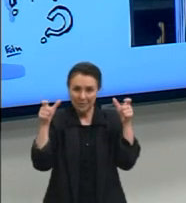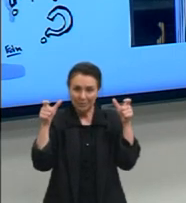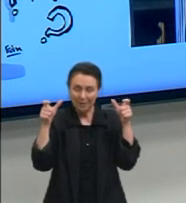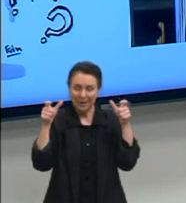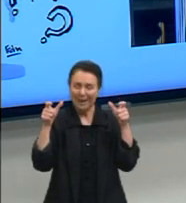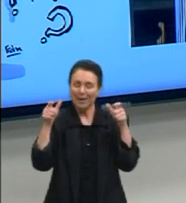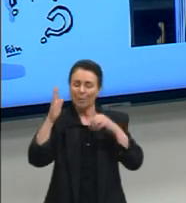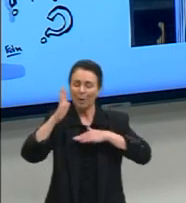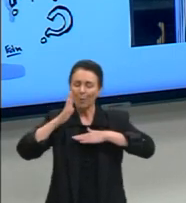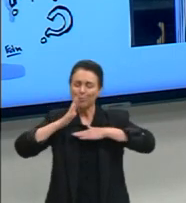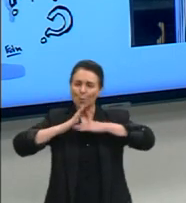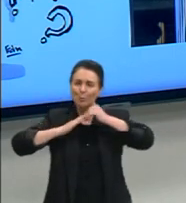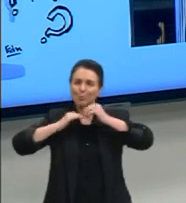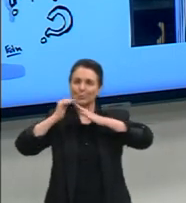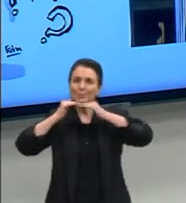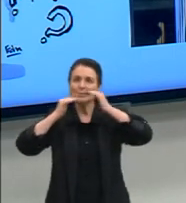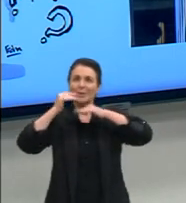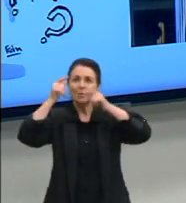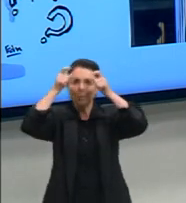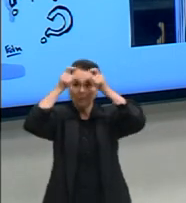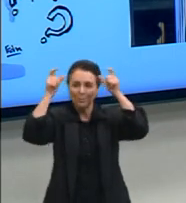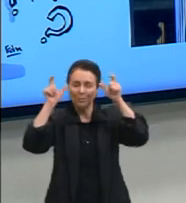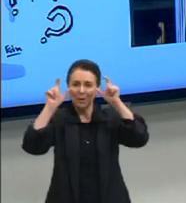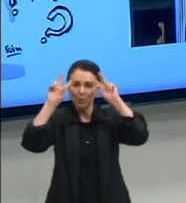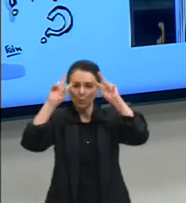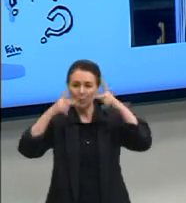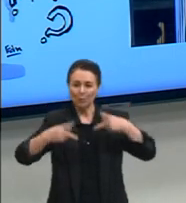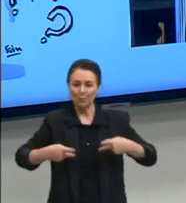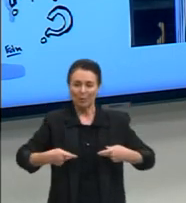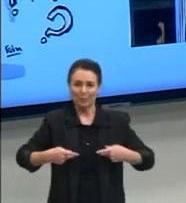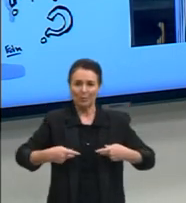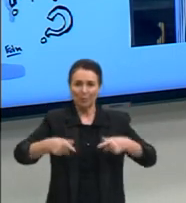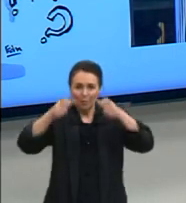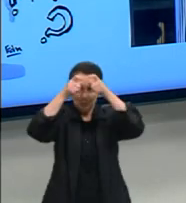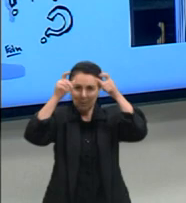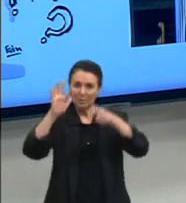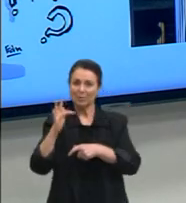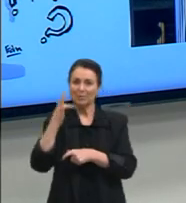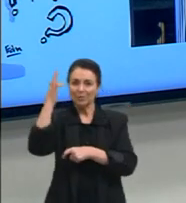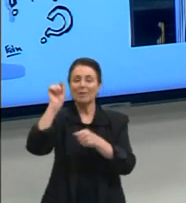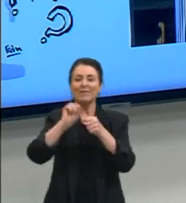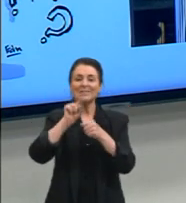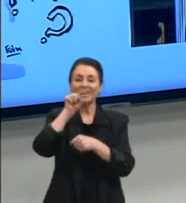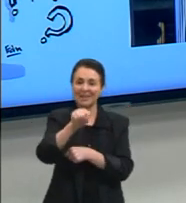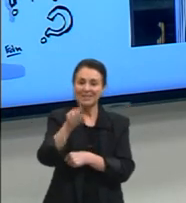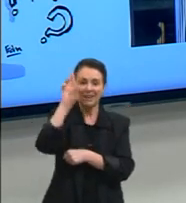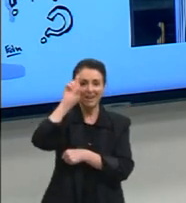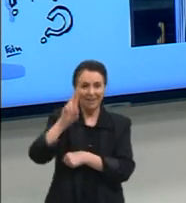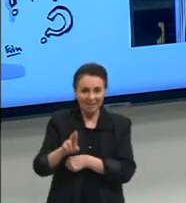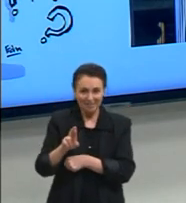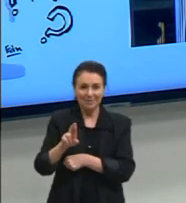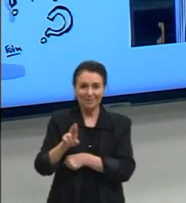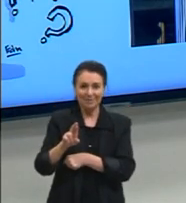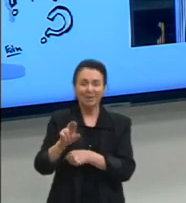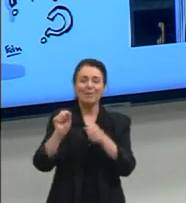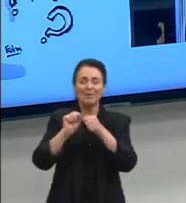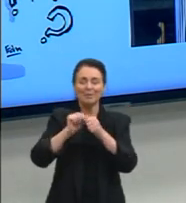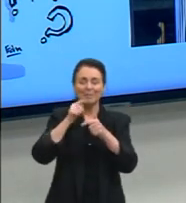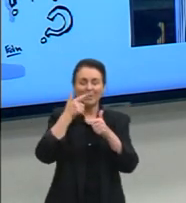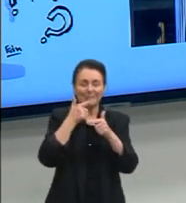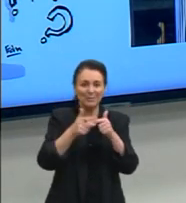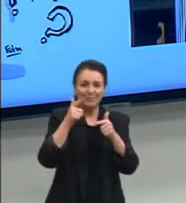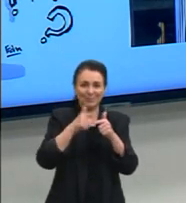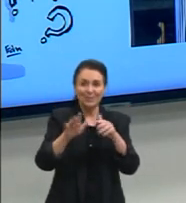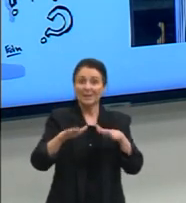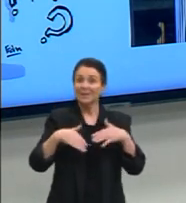essa construção do conhecimento do ser humano a voz que não faz essa reflexão faz essa problematização